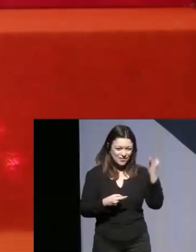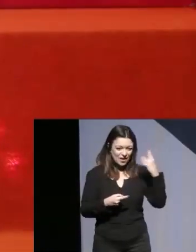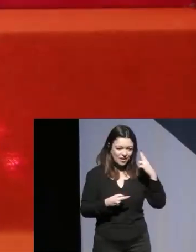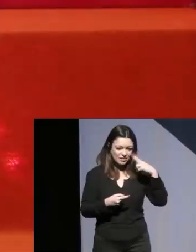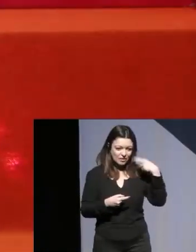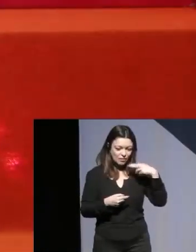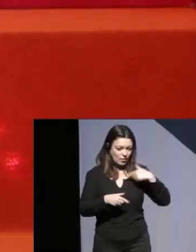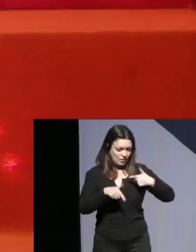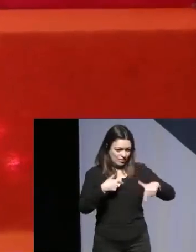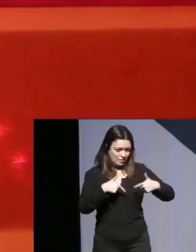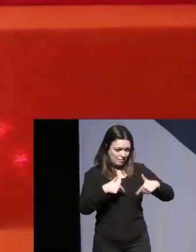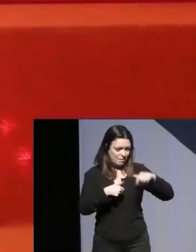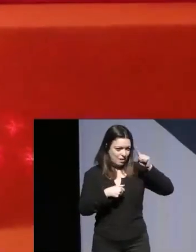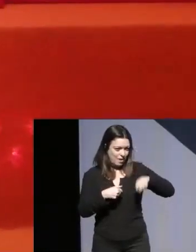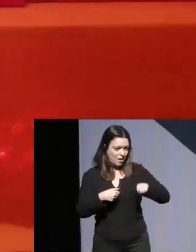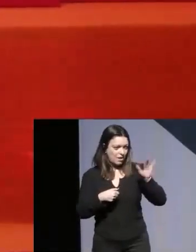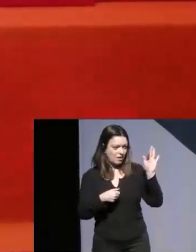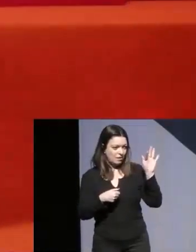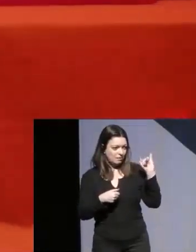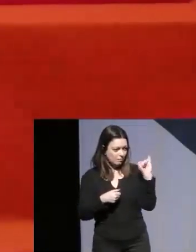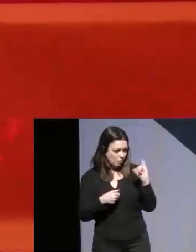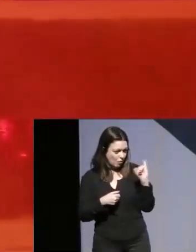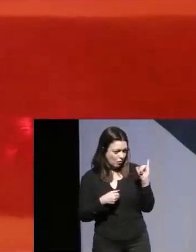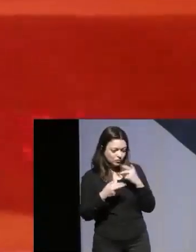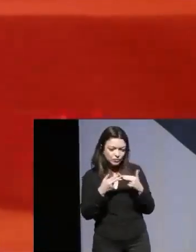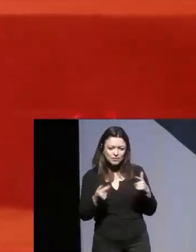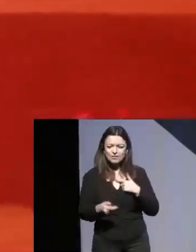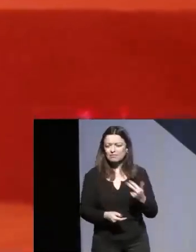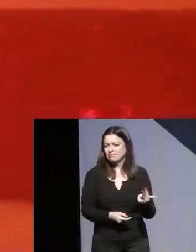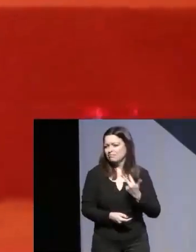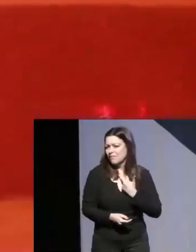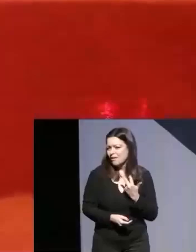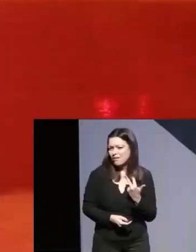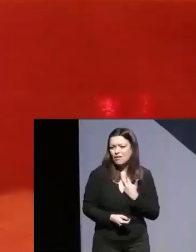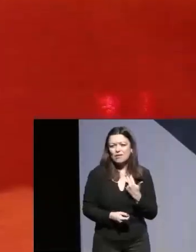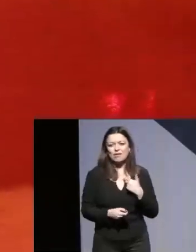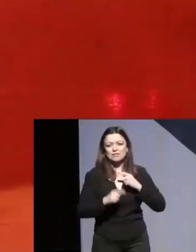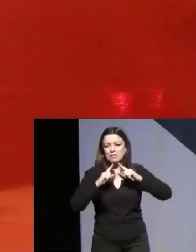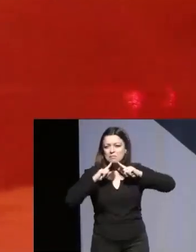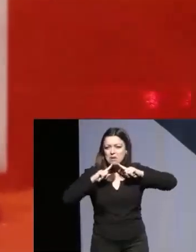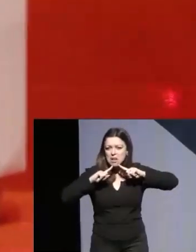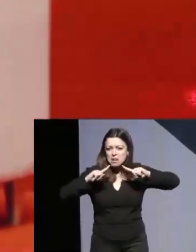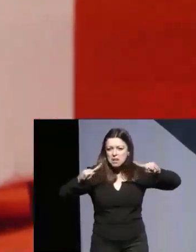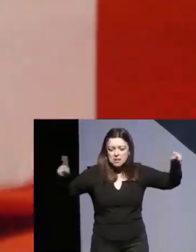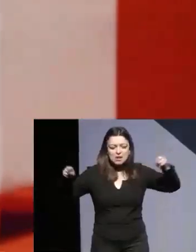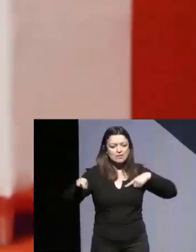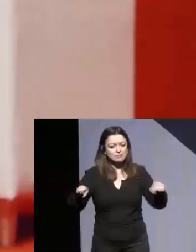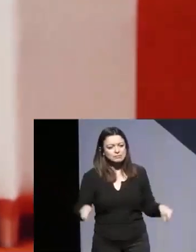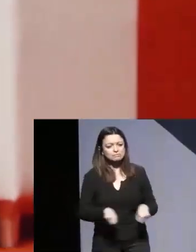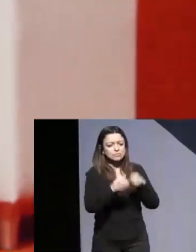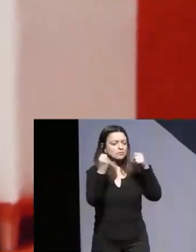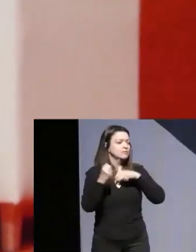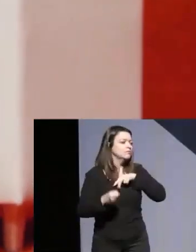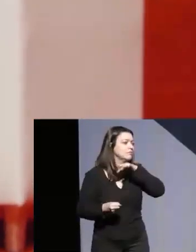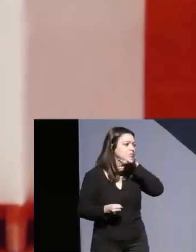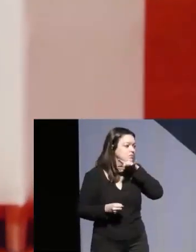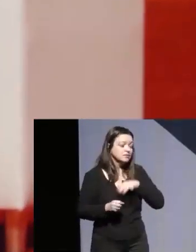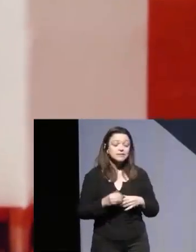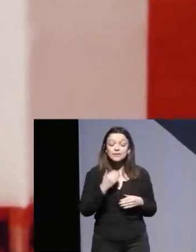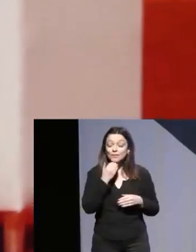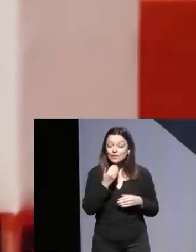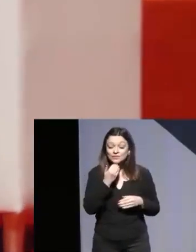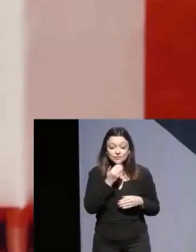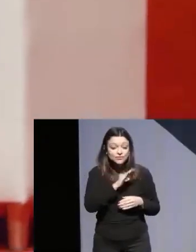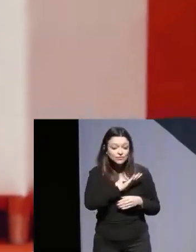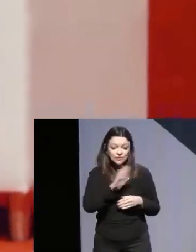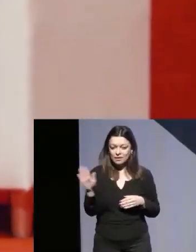têm esperneado muito. Não, não pode, essa reforma é péssima. Não adianta, a reforma está aí, está aprovada.